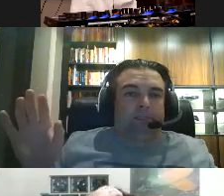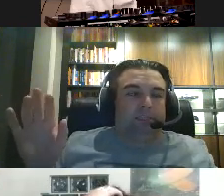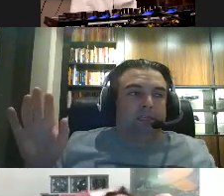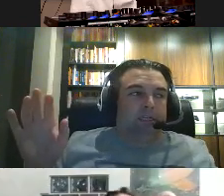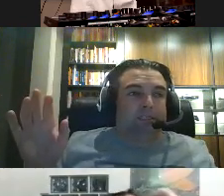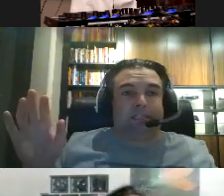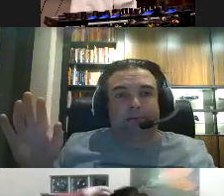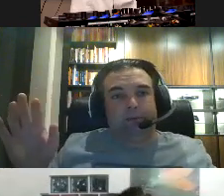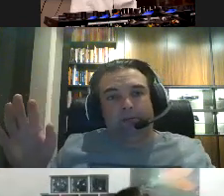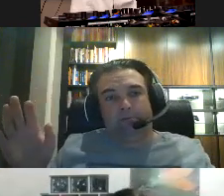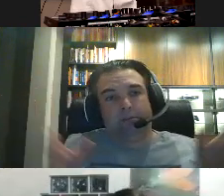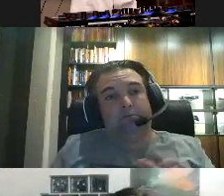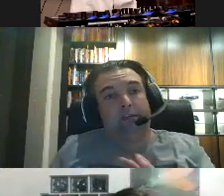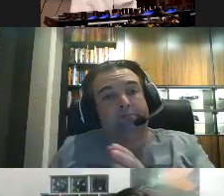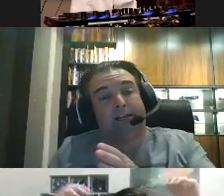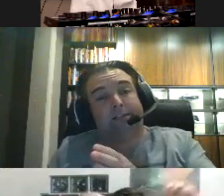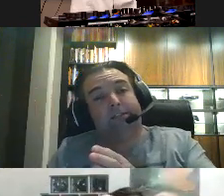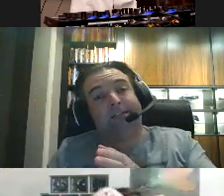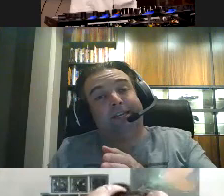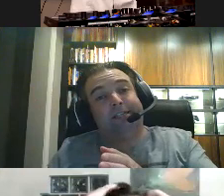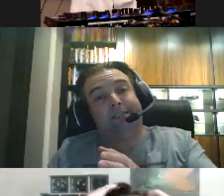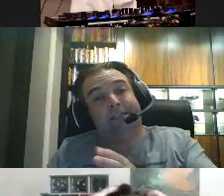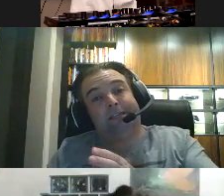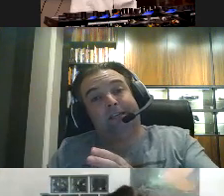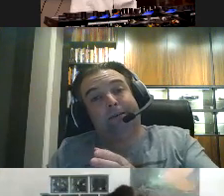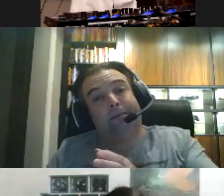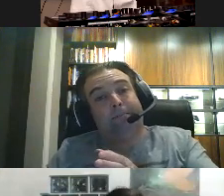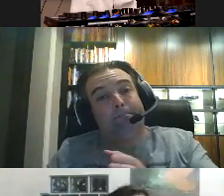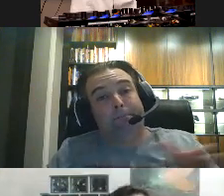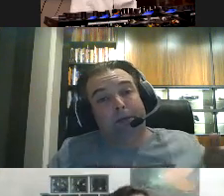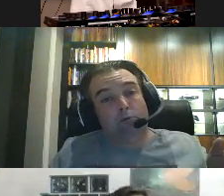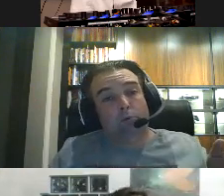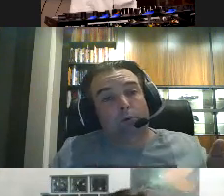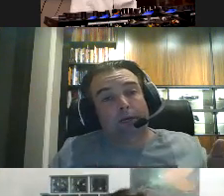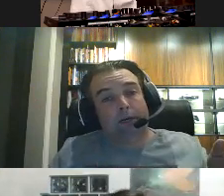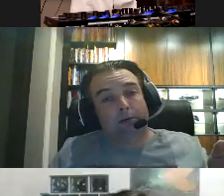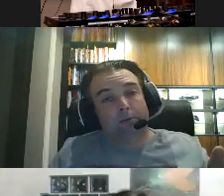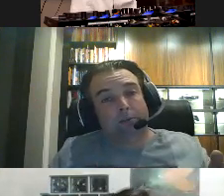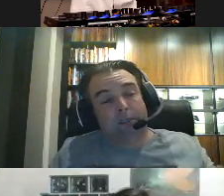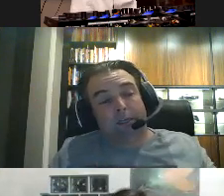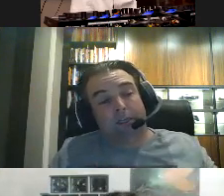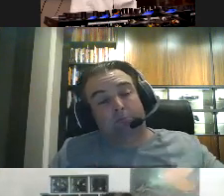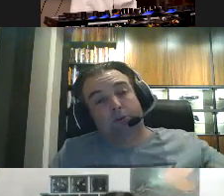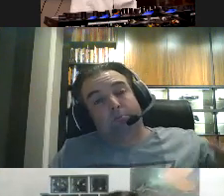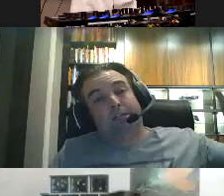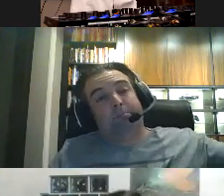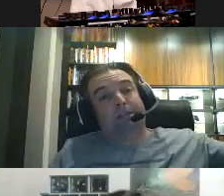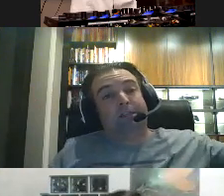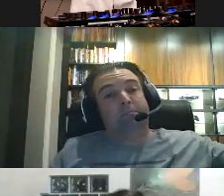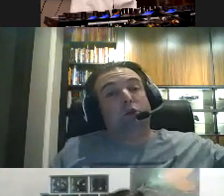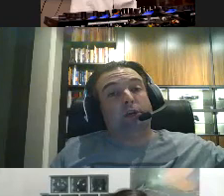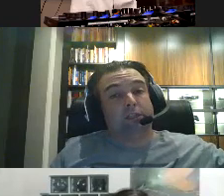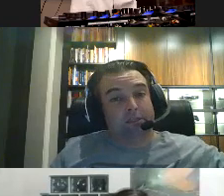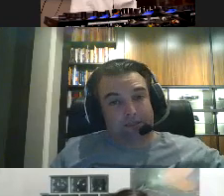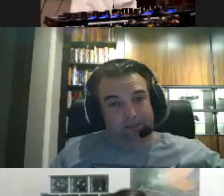Se vocês lerem Sapiens, vocês vão ver que fala-se em 13 mil anos e depois baixa para